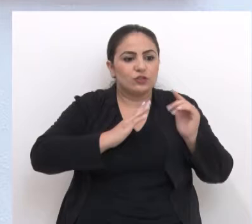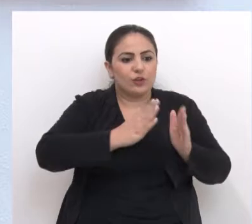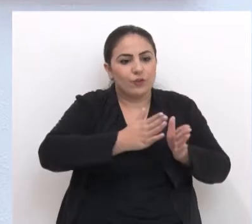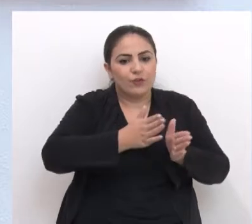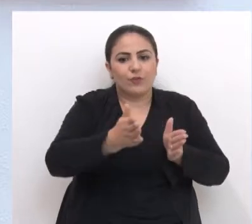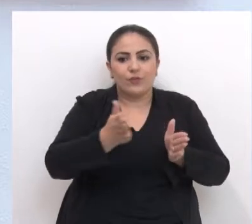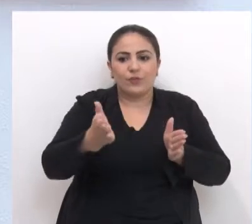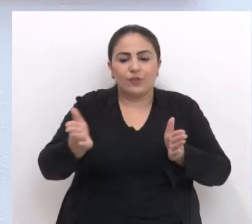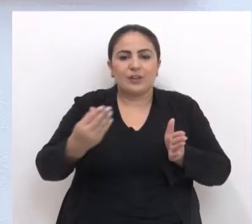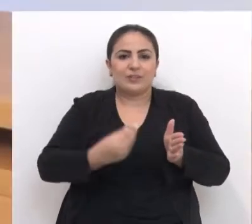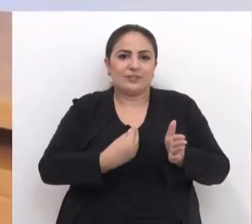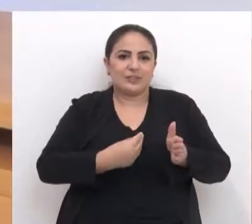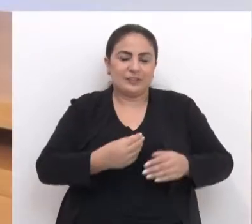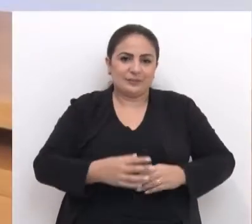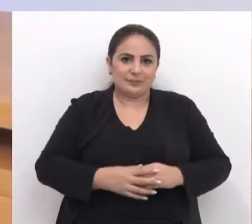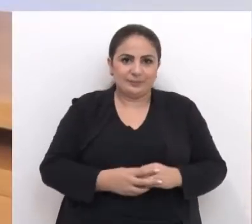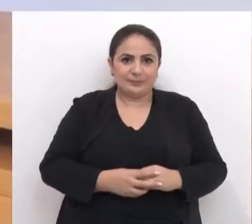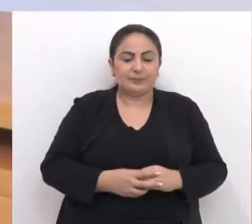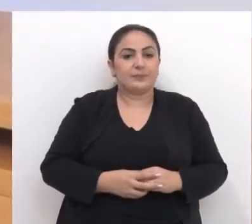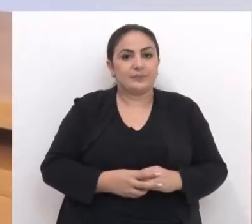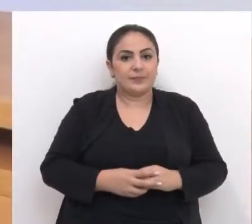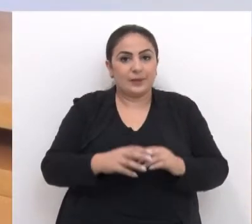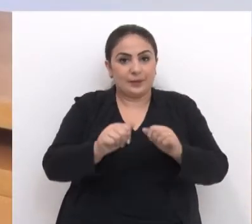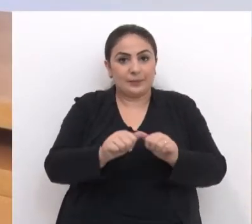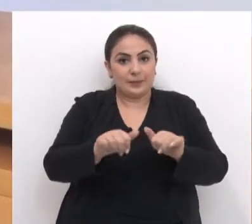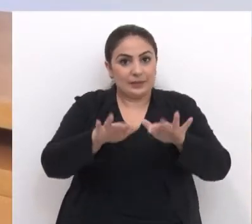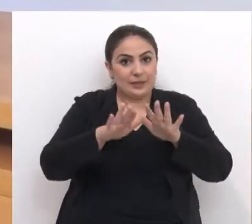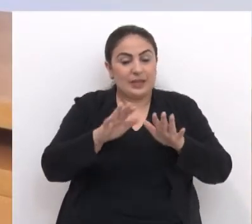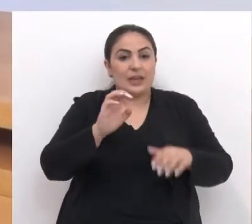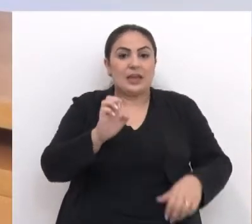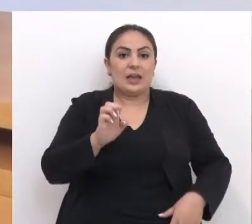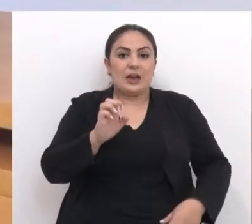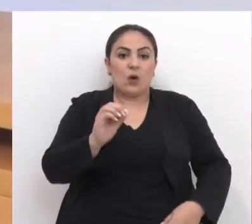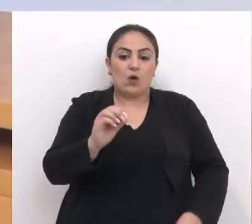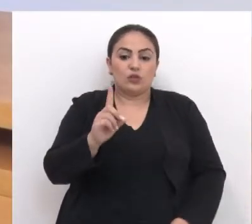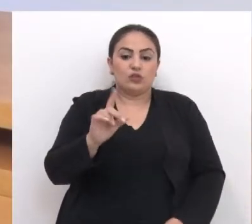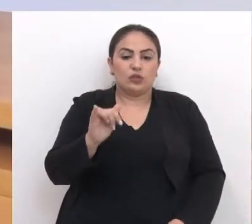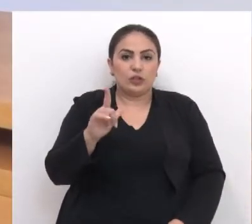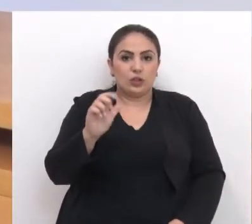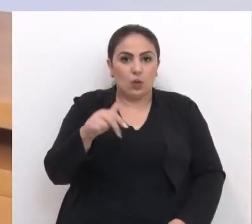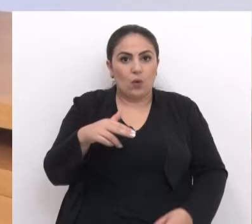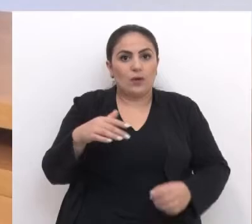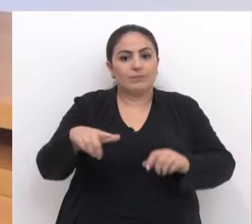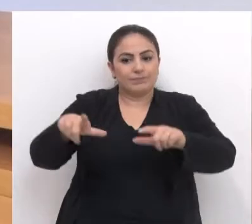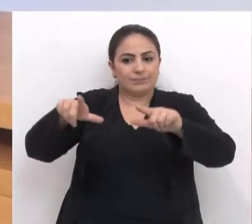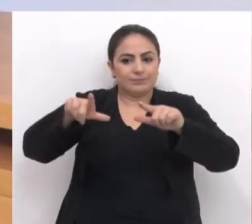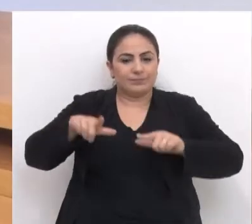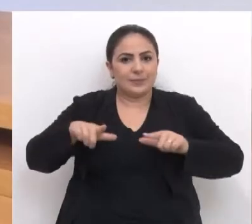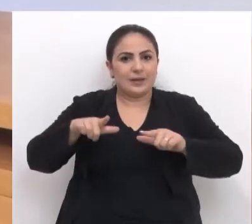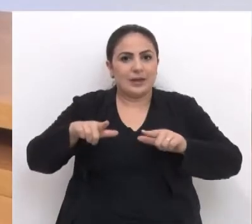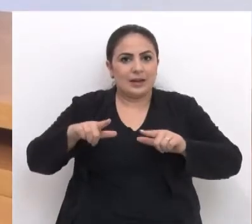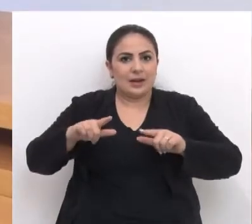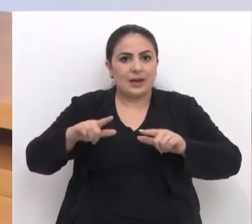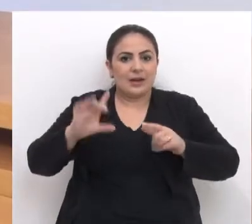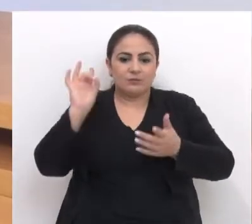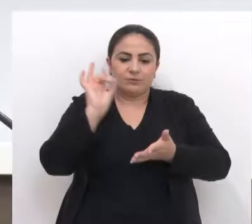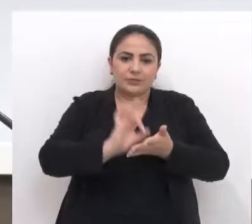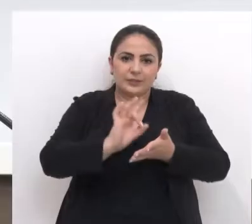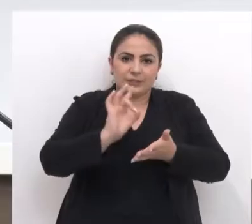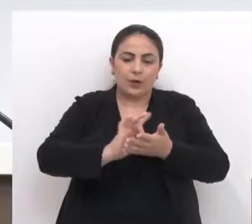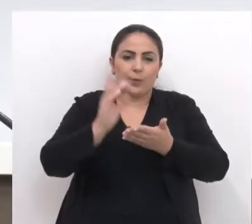ocupou na vida, né? E no plenário, Odilon Garcês Aires recebeu uma placa para eternizar a